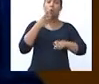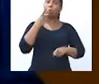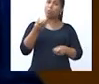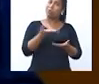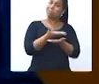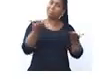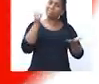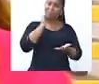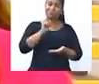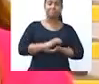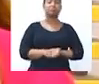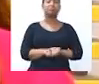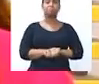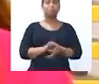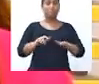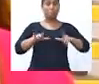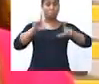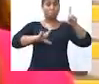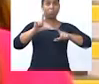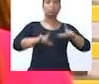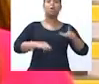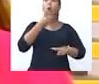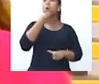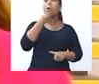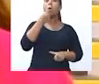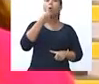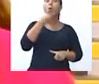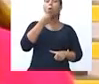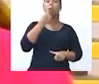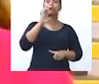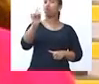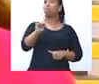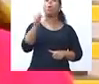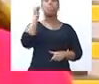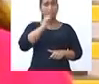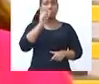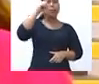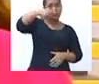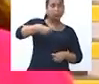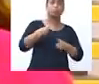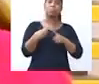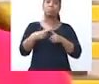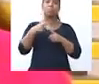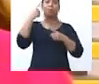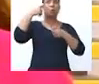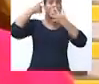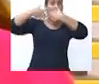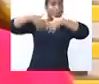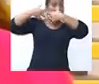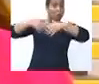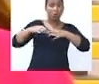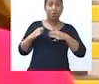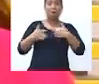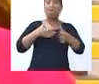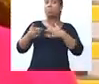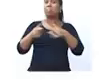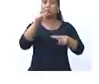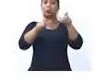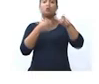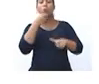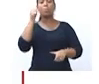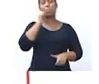recado para as meninas. Computador é brinquedo de menina, sim, porque o raciocínio lógico é independente do